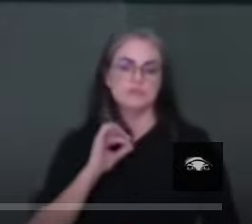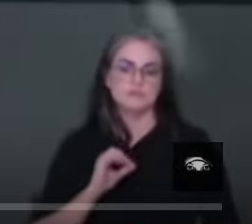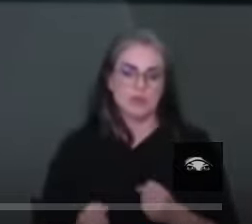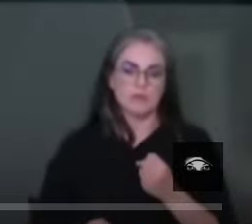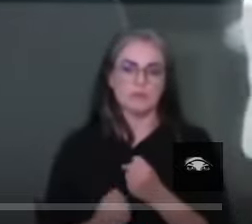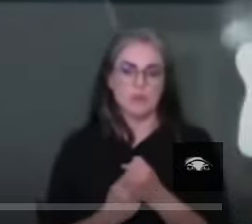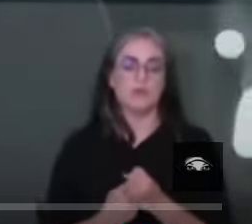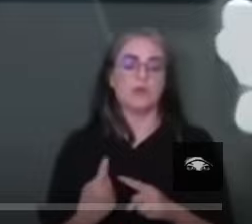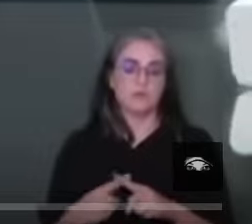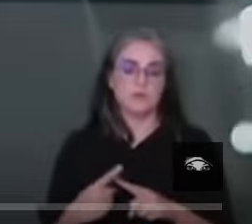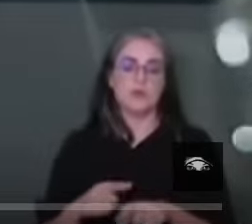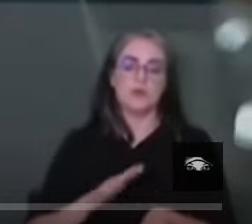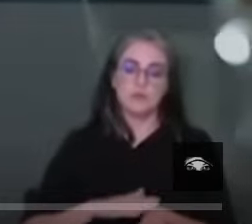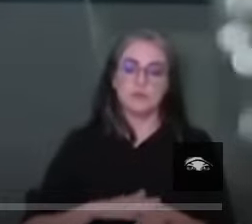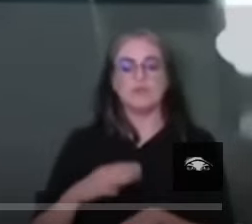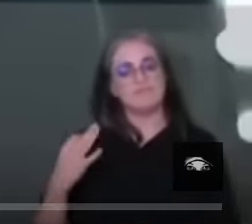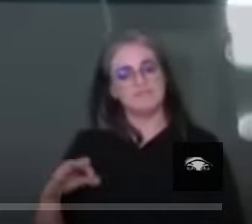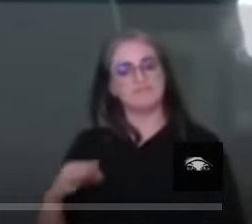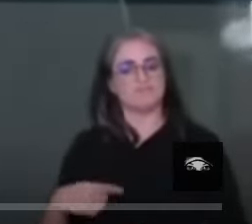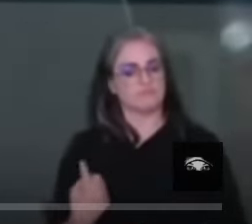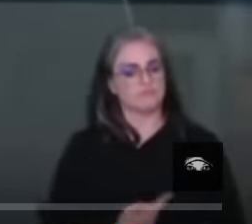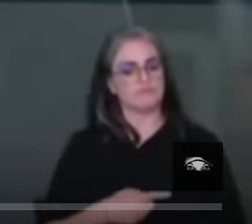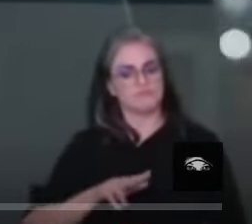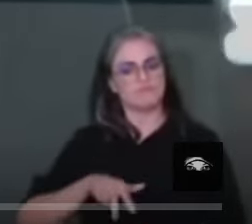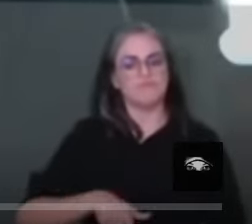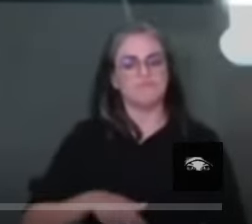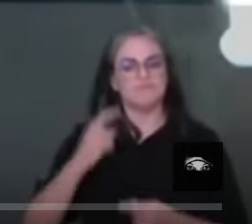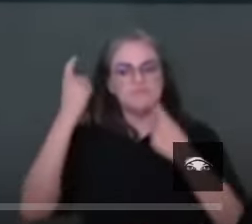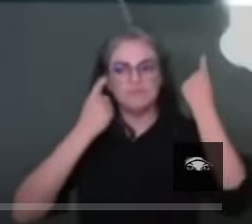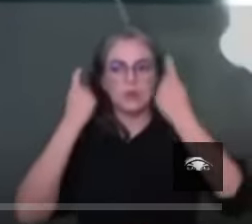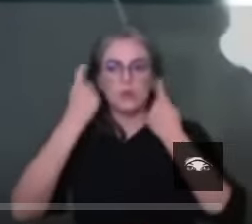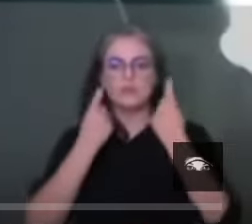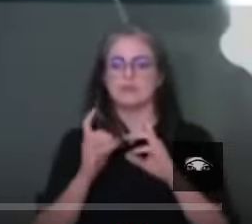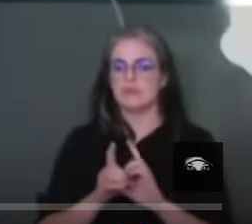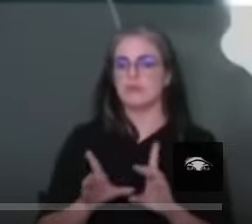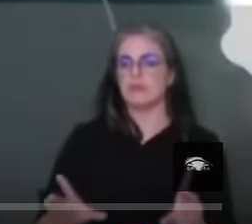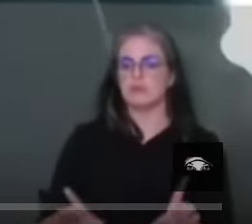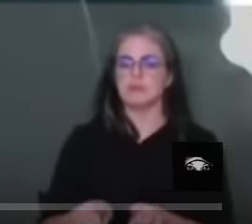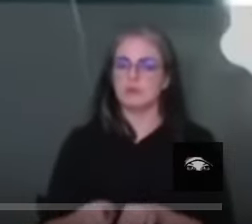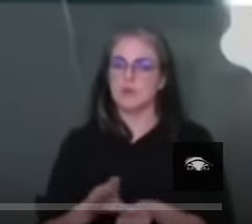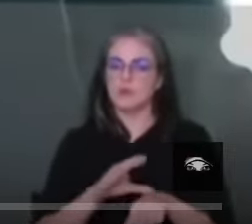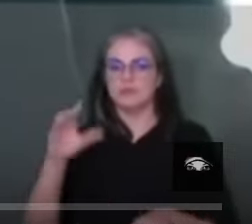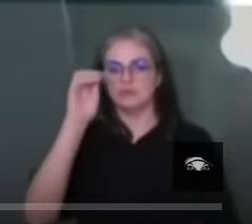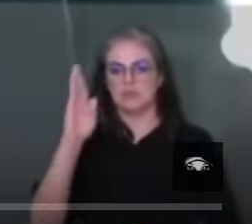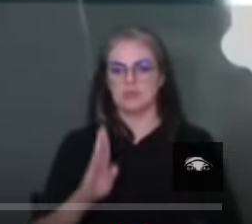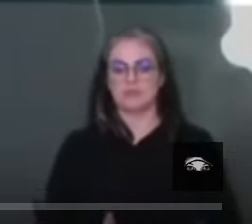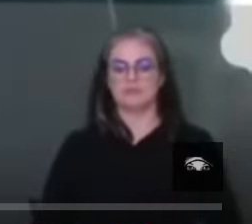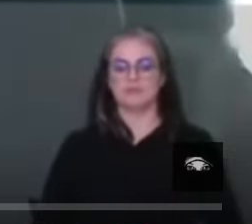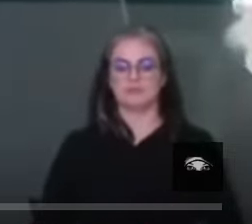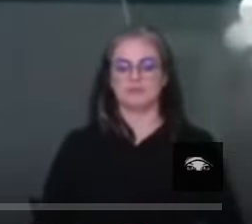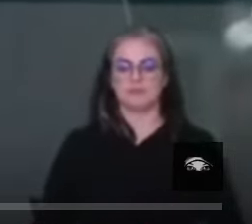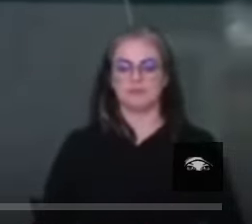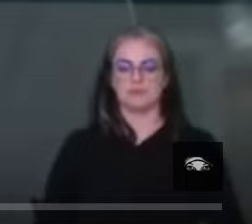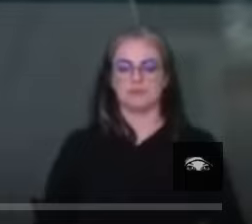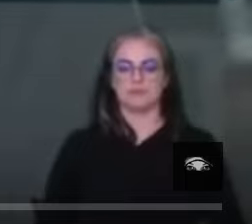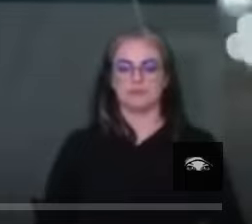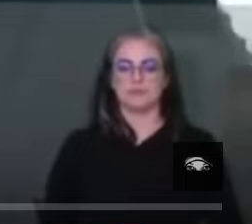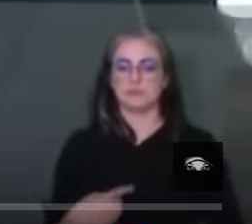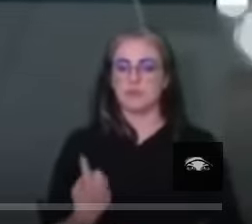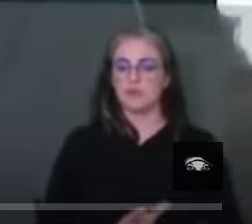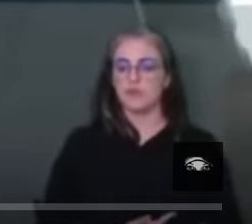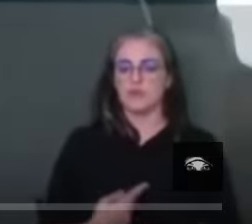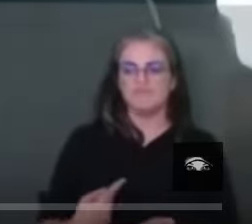nós reafirmávamos a nossa posição, a preocupação com a democracia e com a Constituição brasileira. Nós ali estabelecíamos um